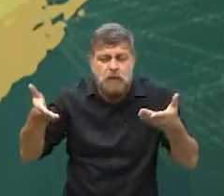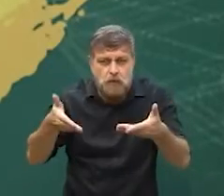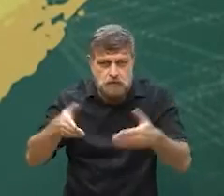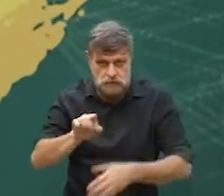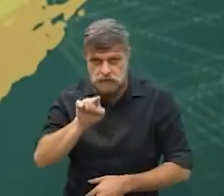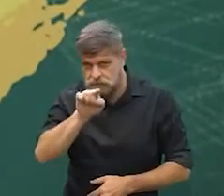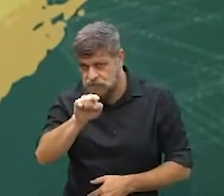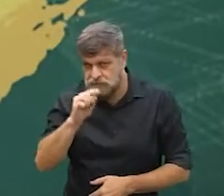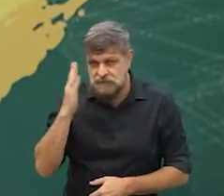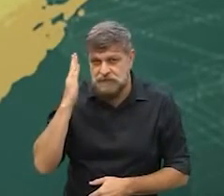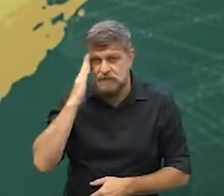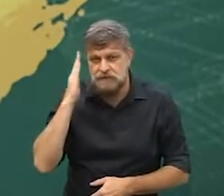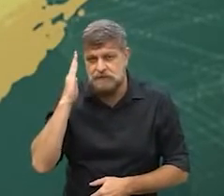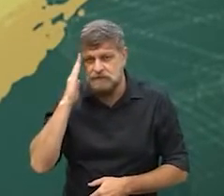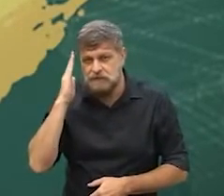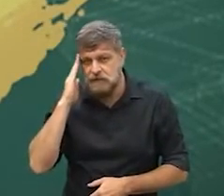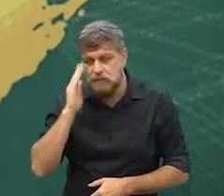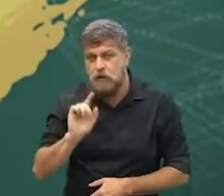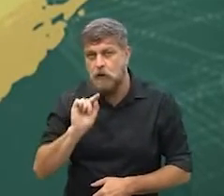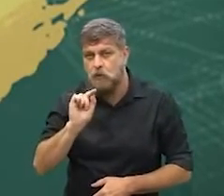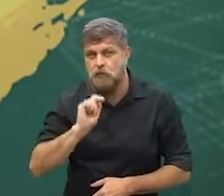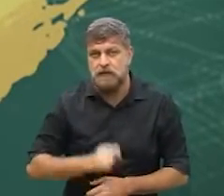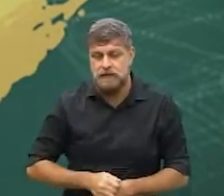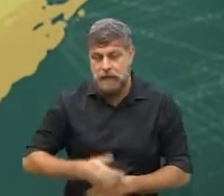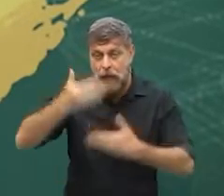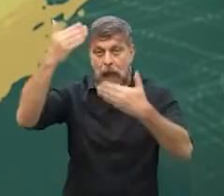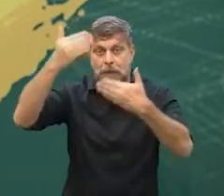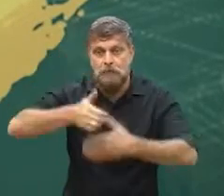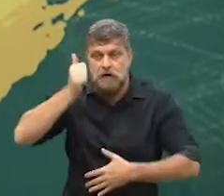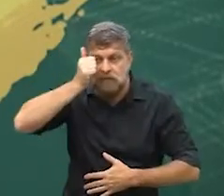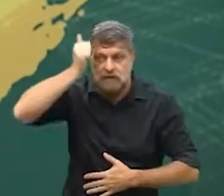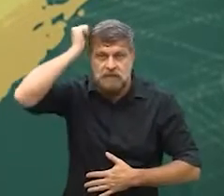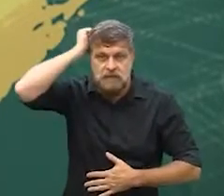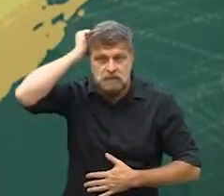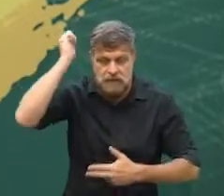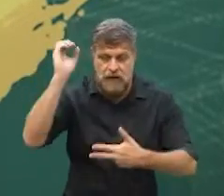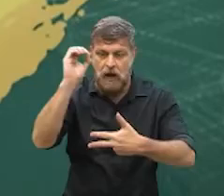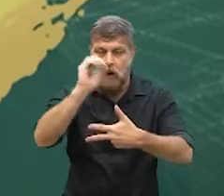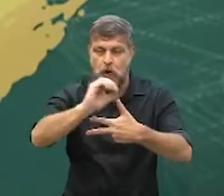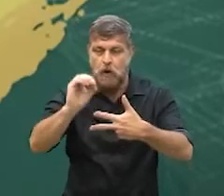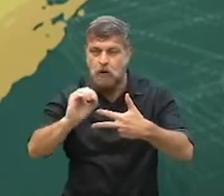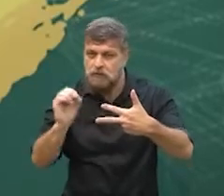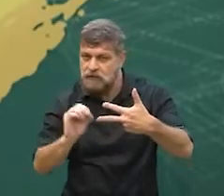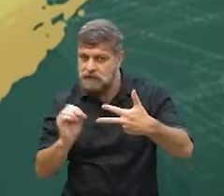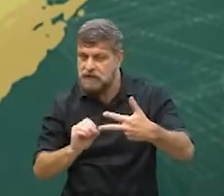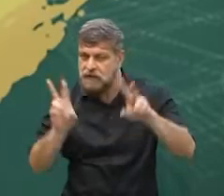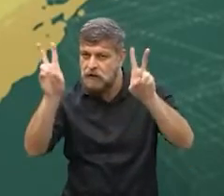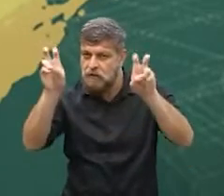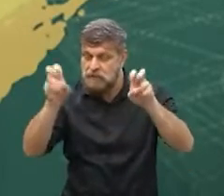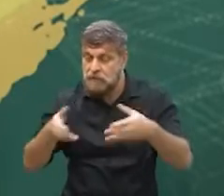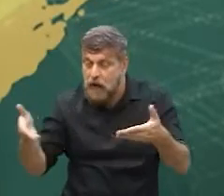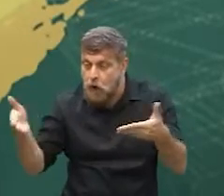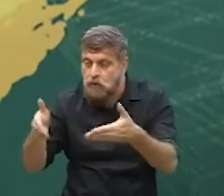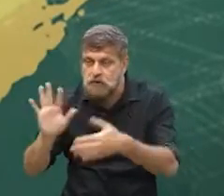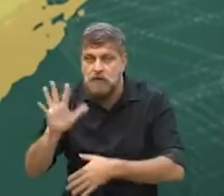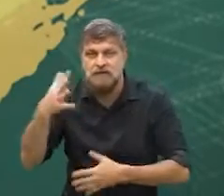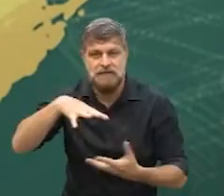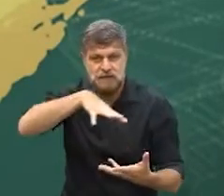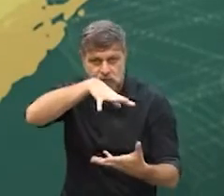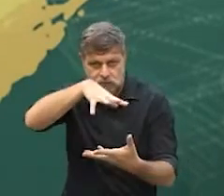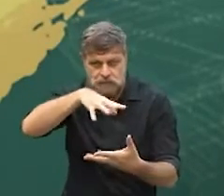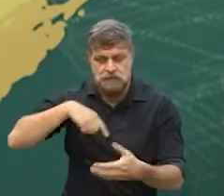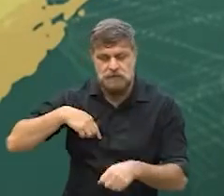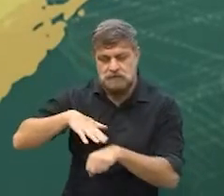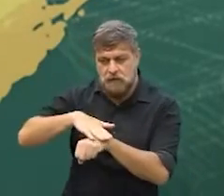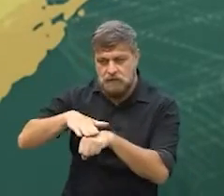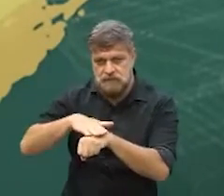Você de casa, por exemplo, sabe o que cai nos vestibulares, no Enem a respeito de atualidade? Por isso, a gente